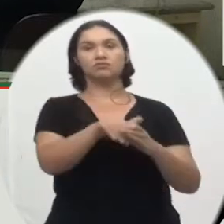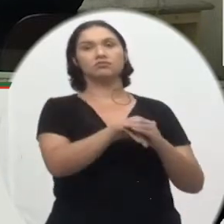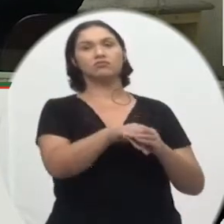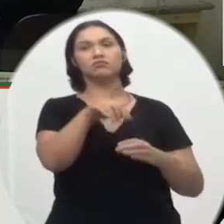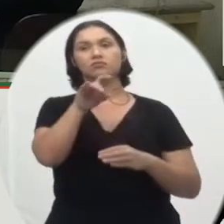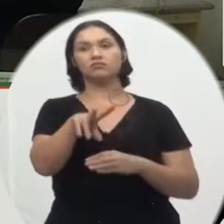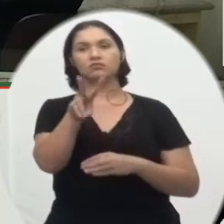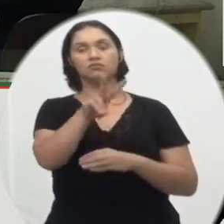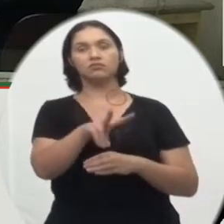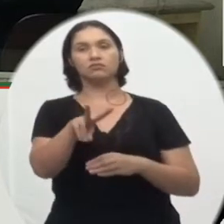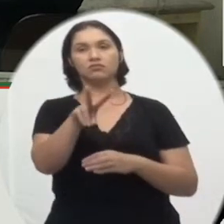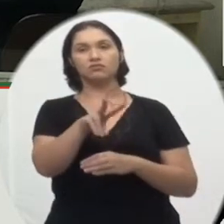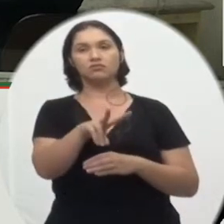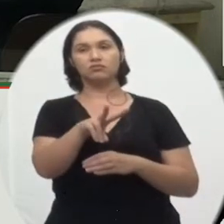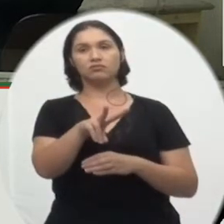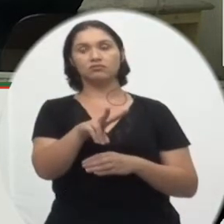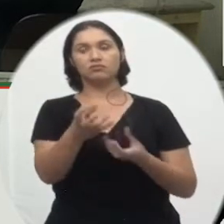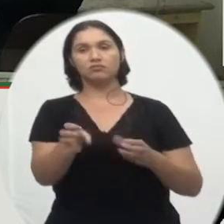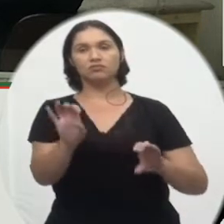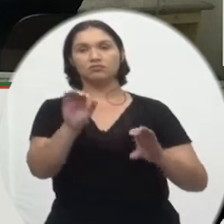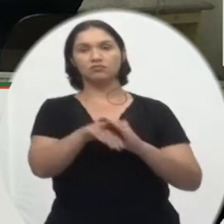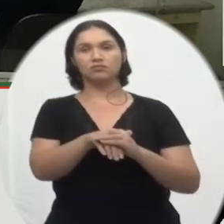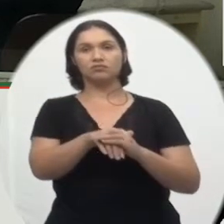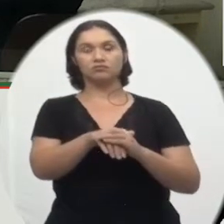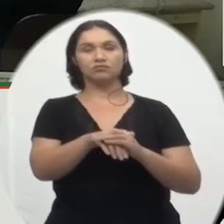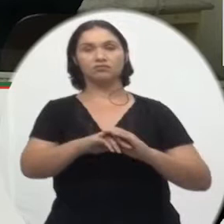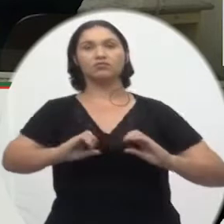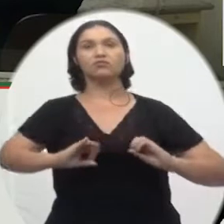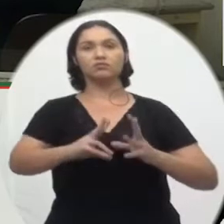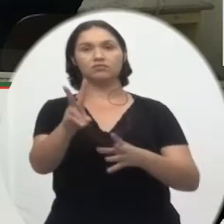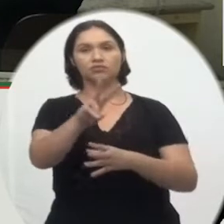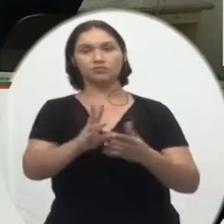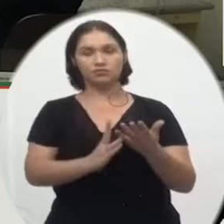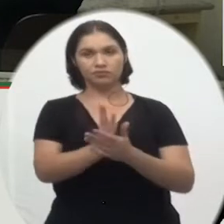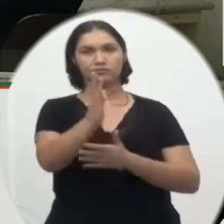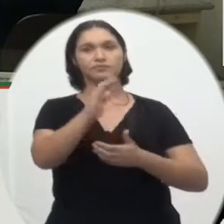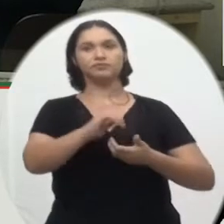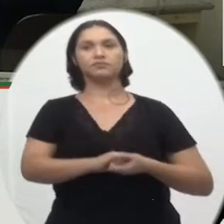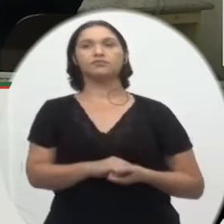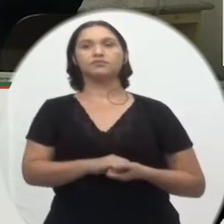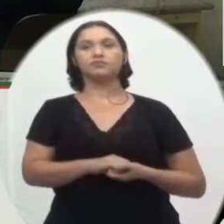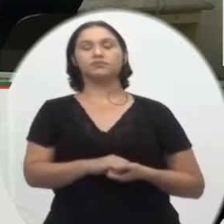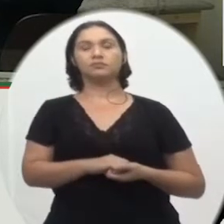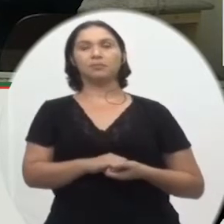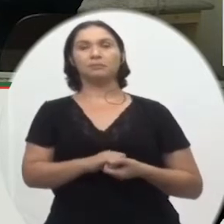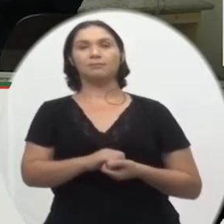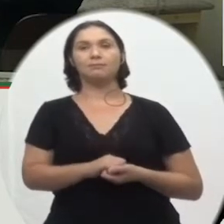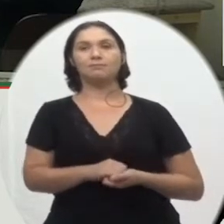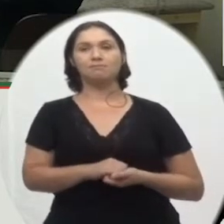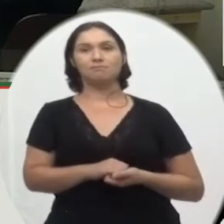Os favoráveis permaneçam como estão. Os que não se manifestem. Aprovado por unanimidade.